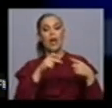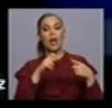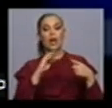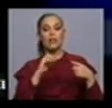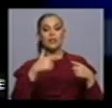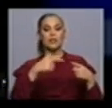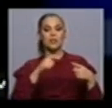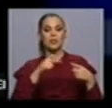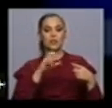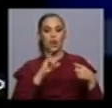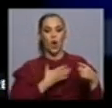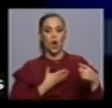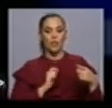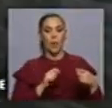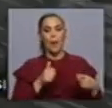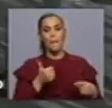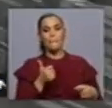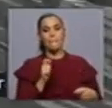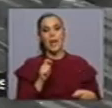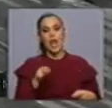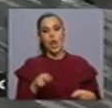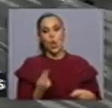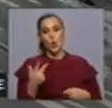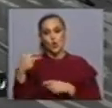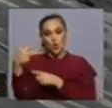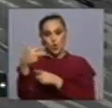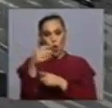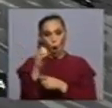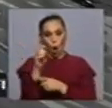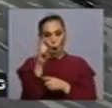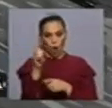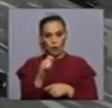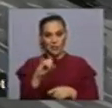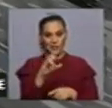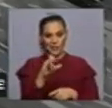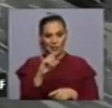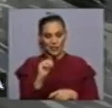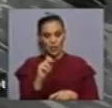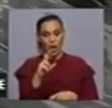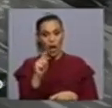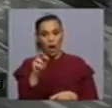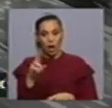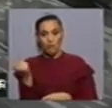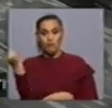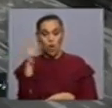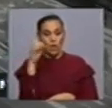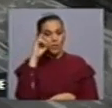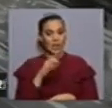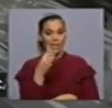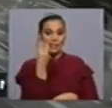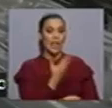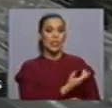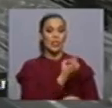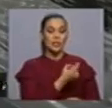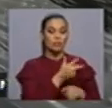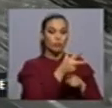Bennu, que vai ser alvo da visita da sonda OSIRIS-REx, que tem a chegada prevista para dia 3 de dezembro. A imagem que nós